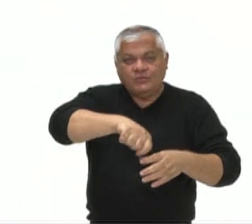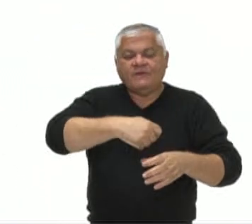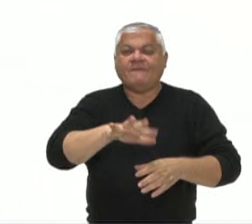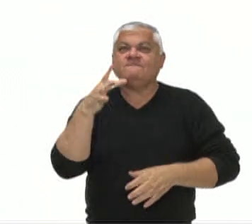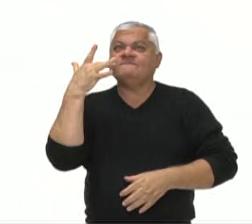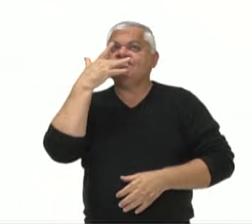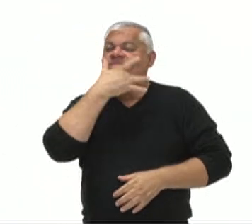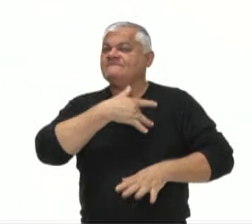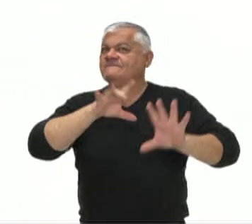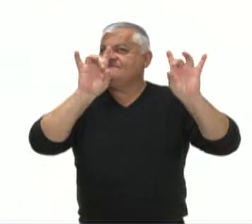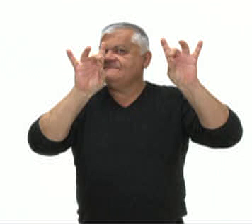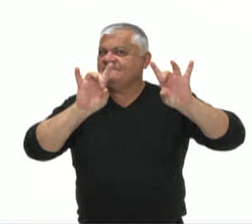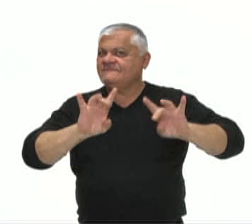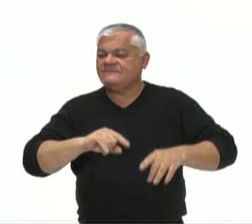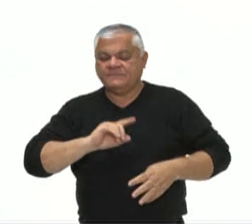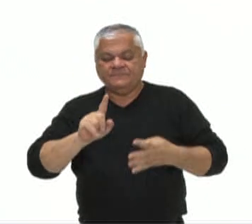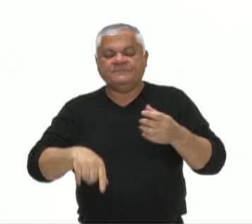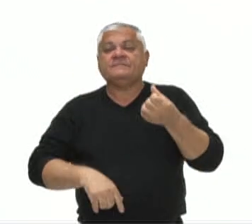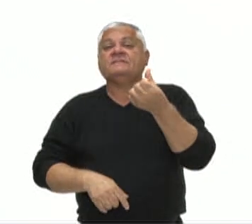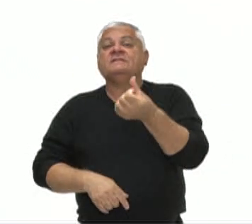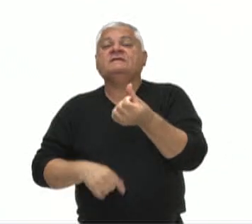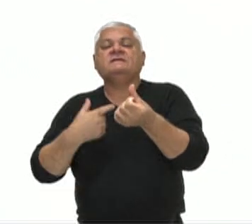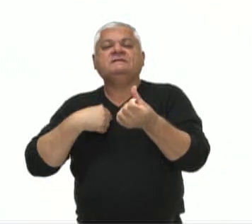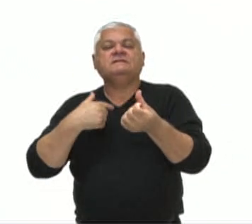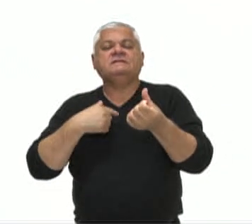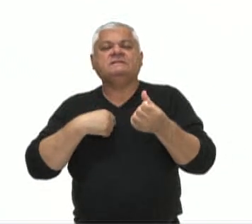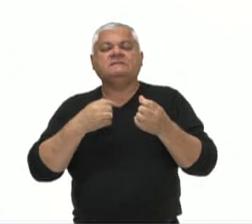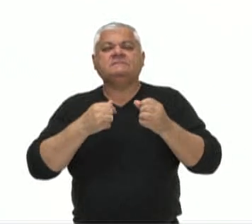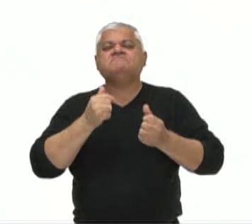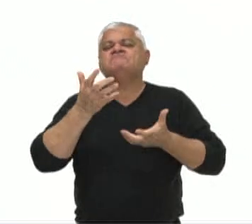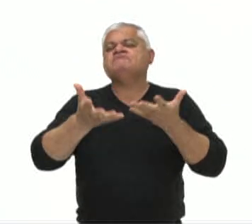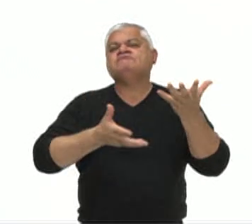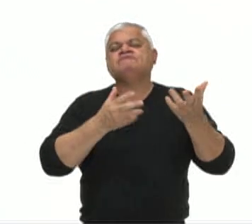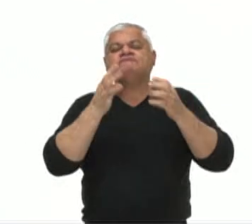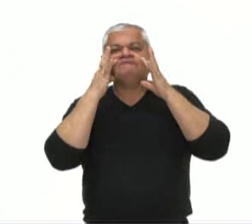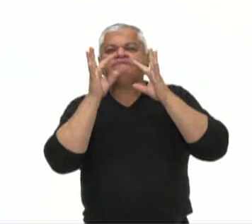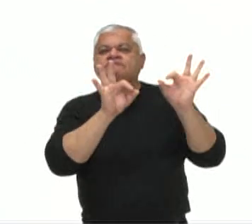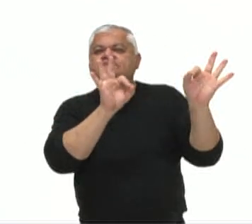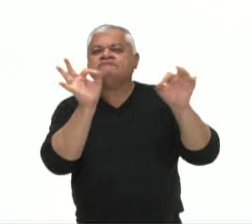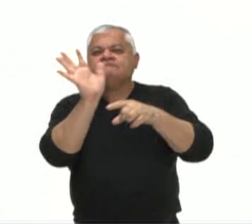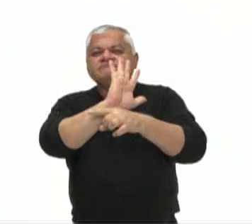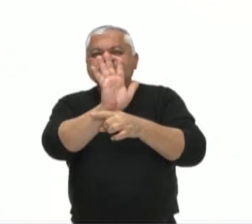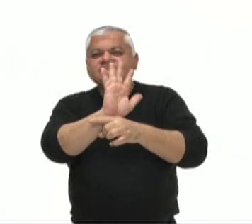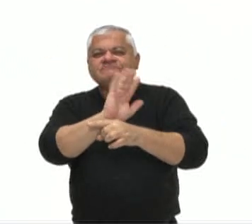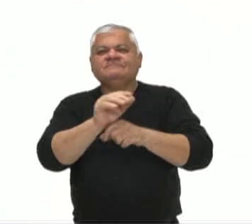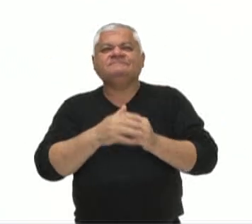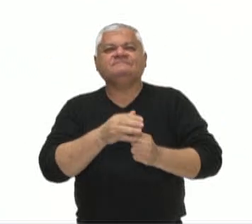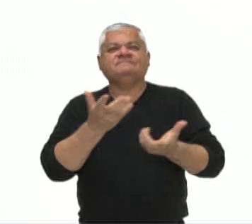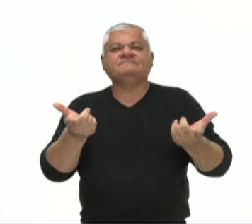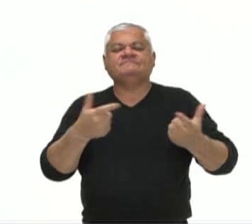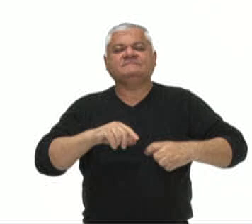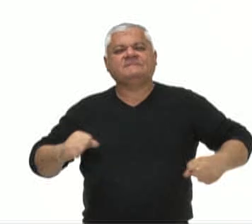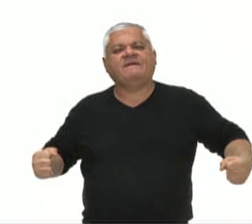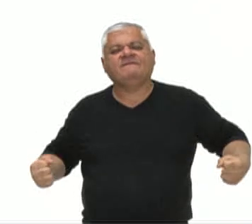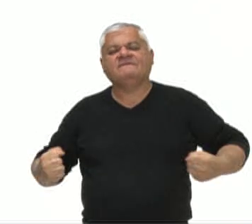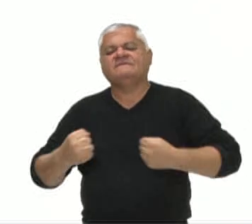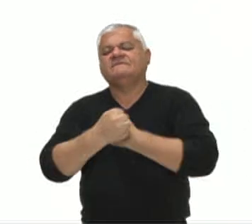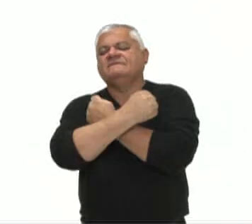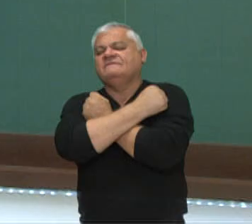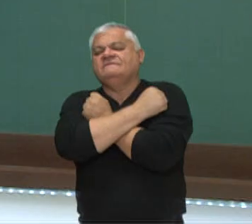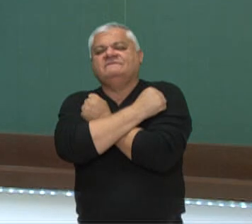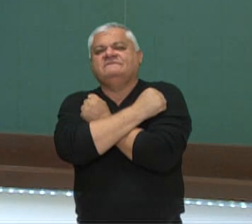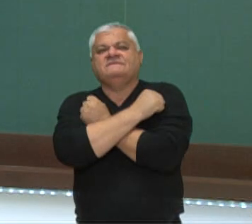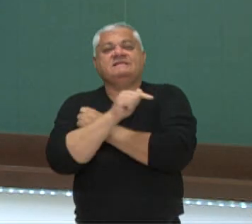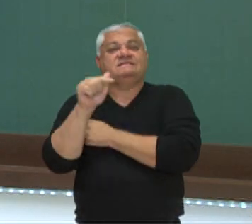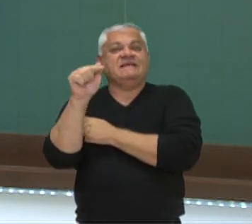preferido. 6, ouça mais música e cante junto. Diariamente dê abraços, número 7,